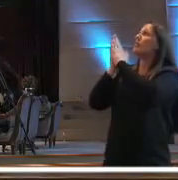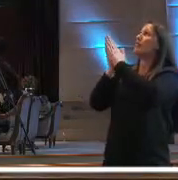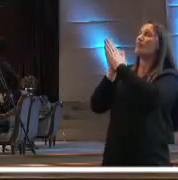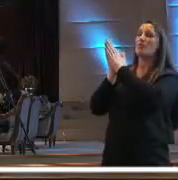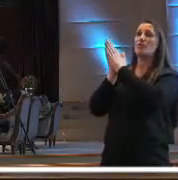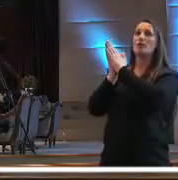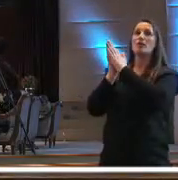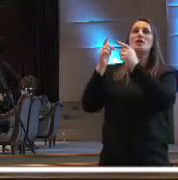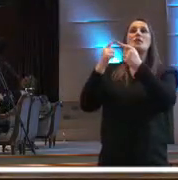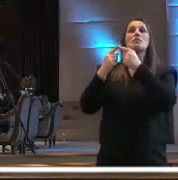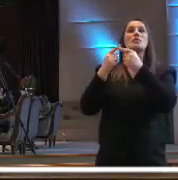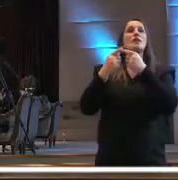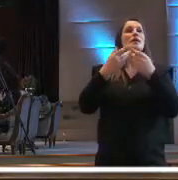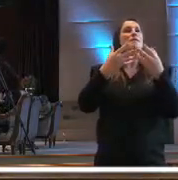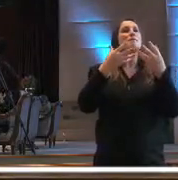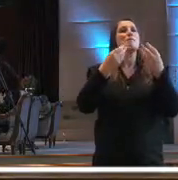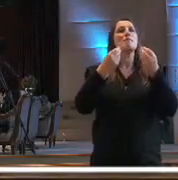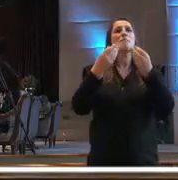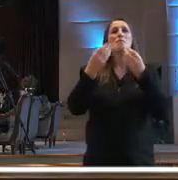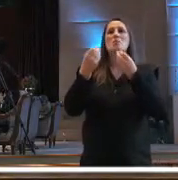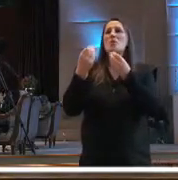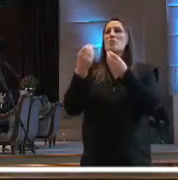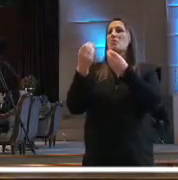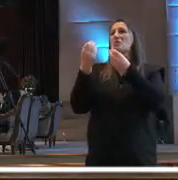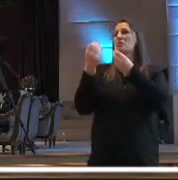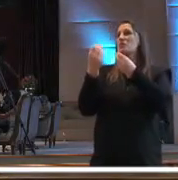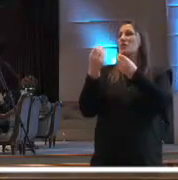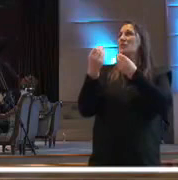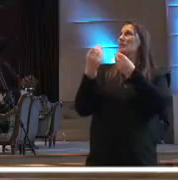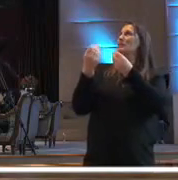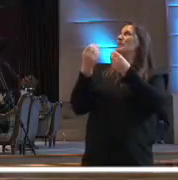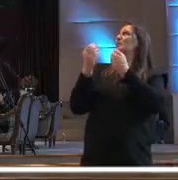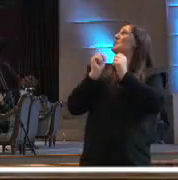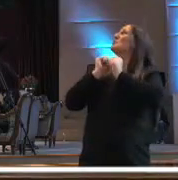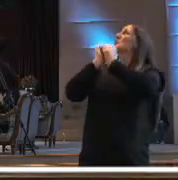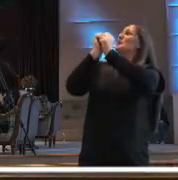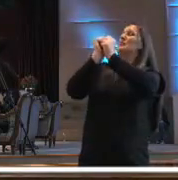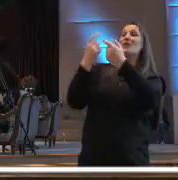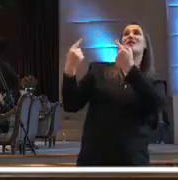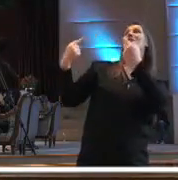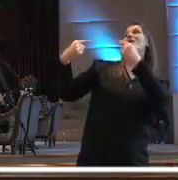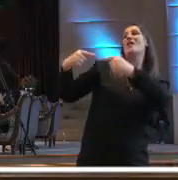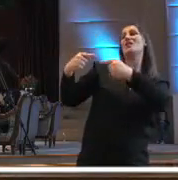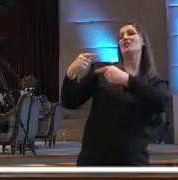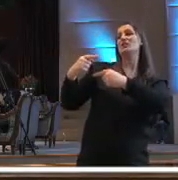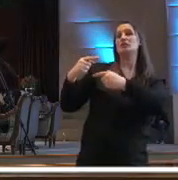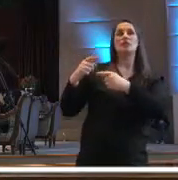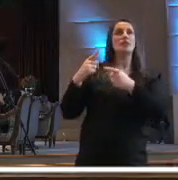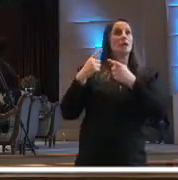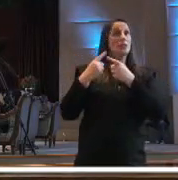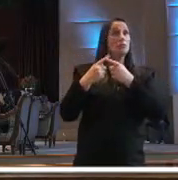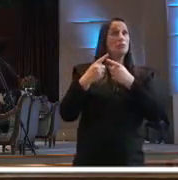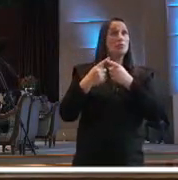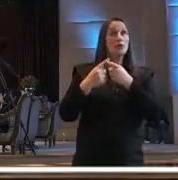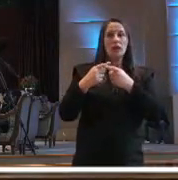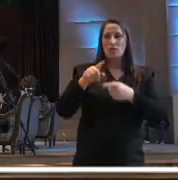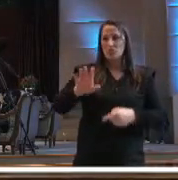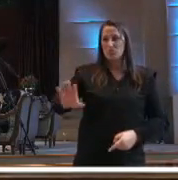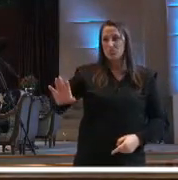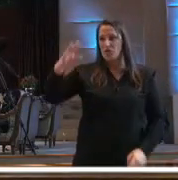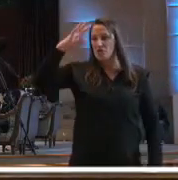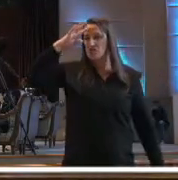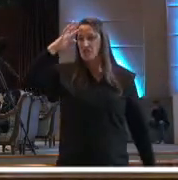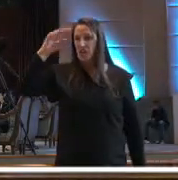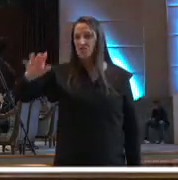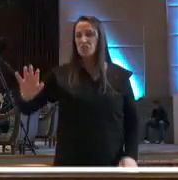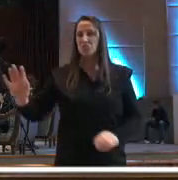porque há muito mais do nosso lado do que contra nós. Sabe por quê? Ele não via os exércitos apenas dos